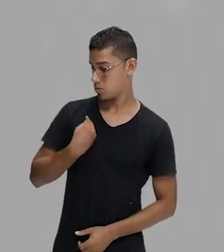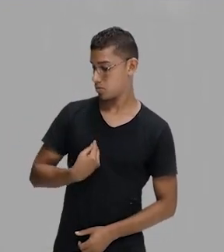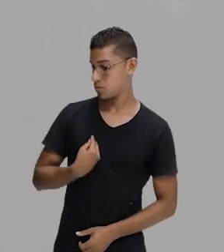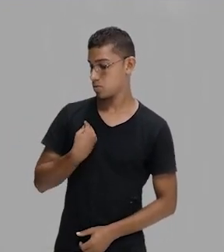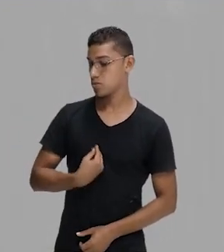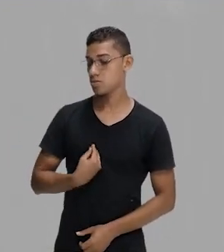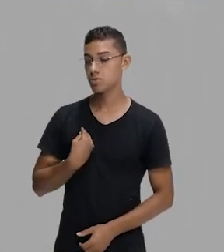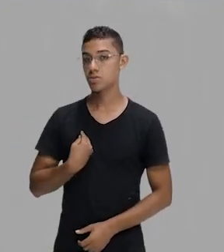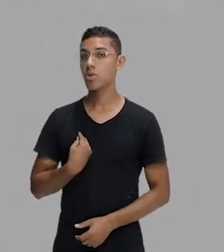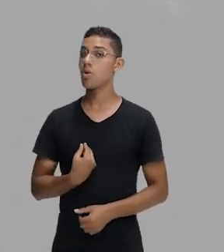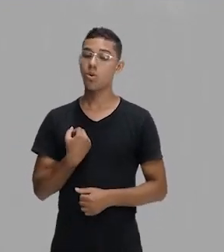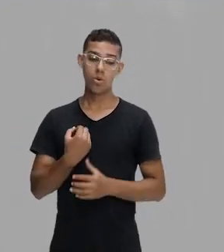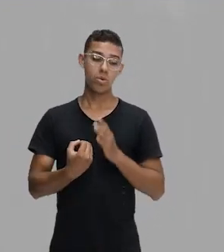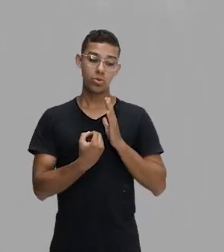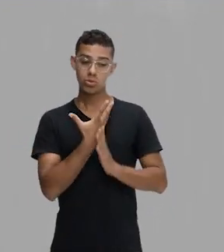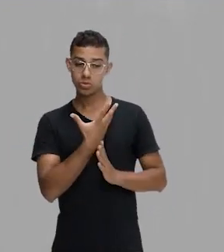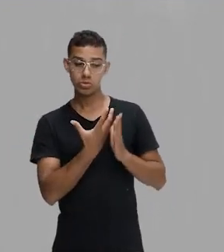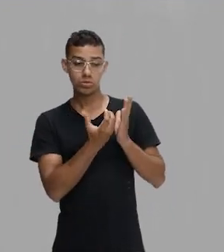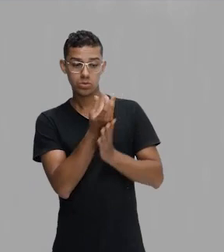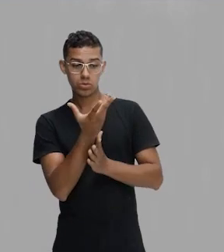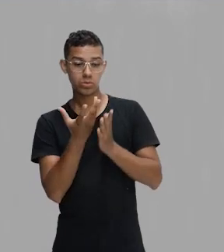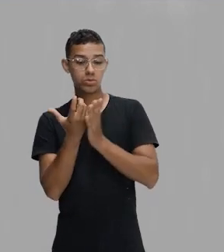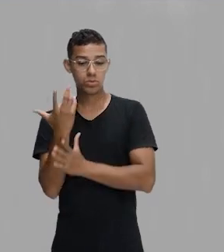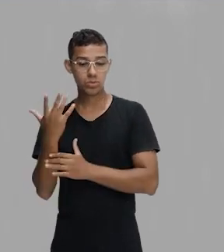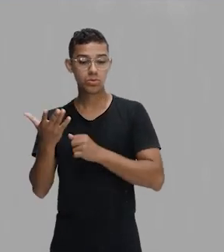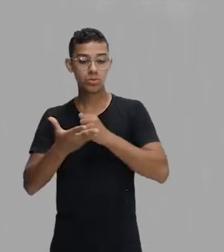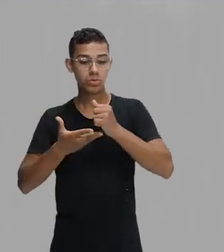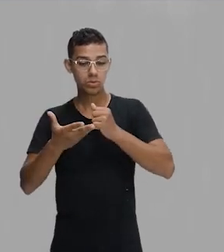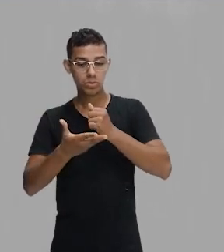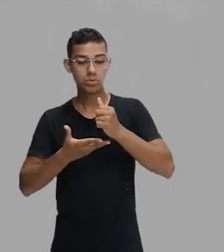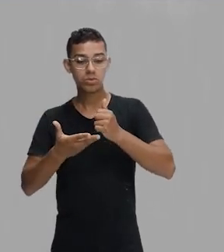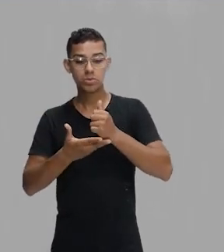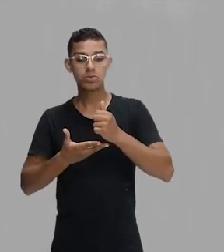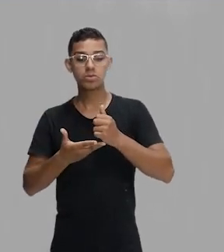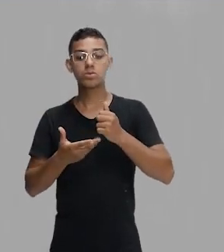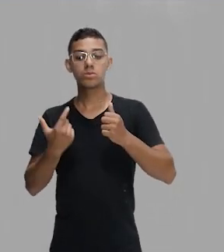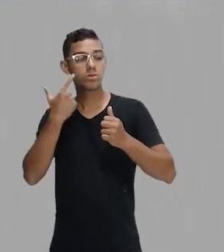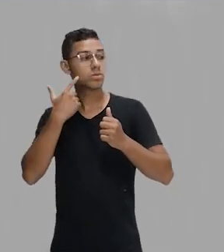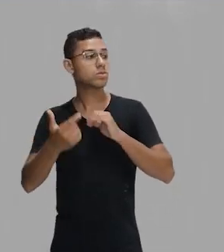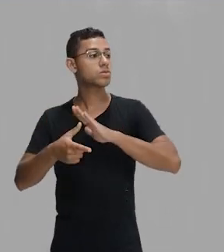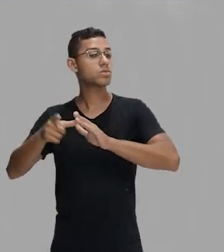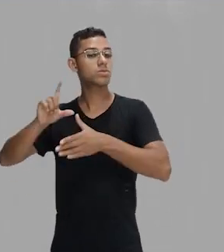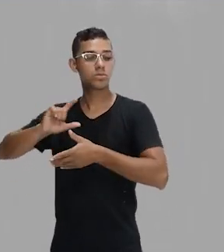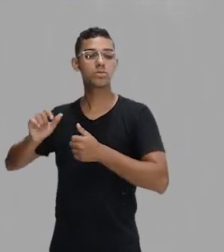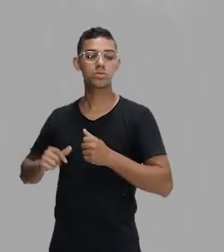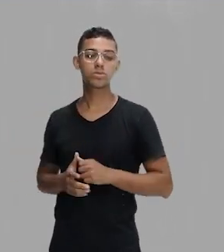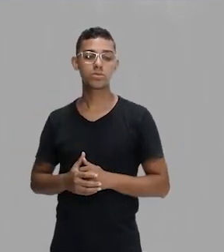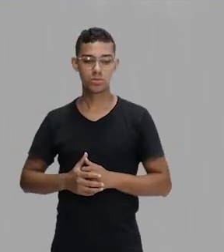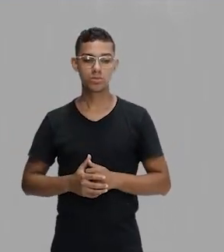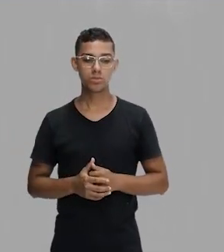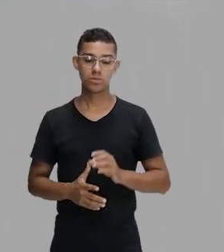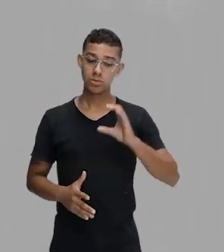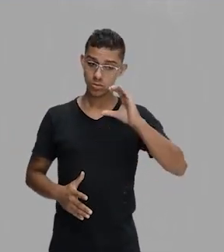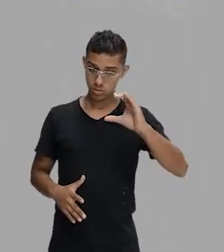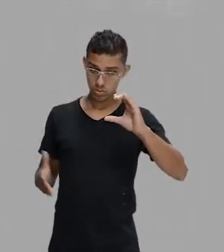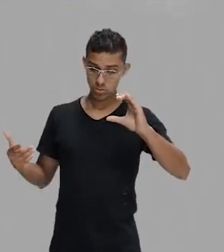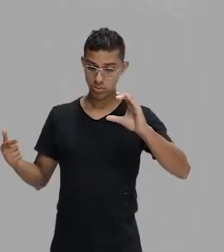uma que eu estou elaborando, mas eu tenho sempre uma base anterior. Então, a letra B está